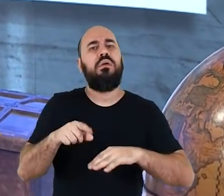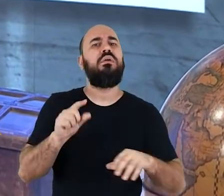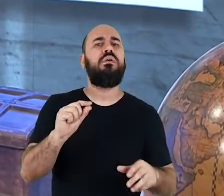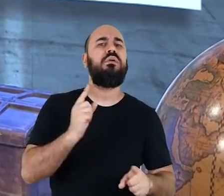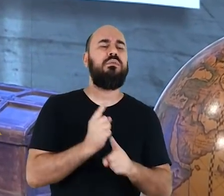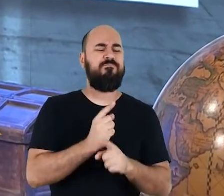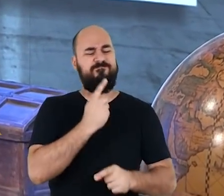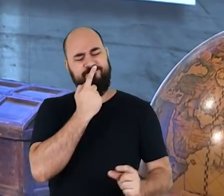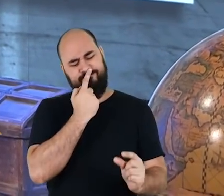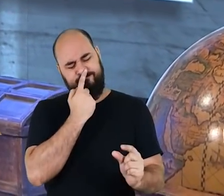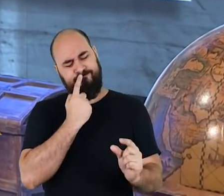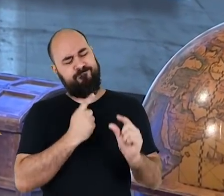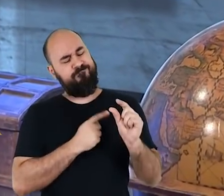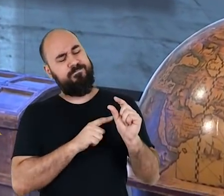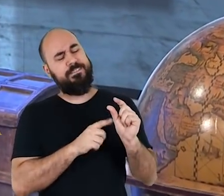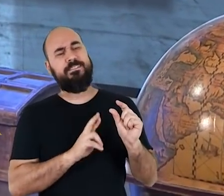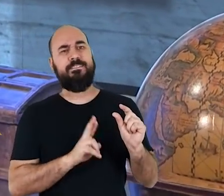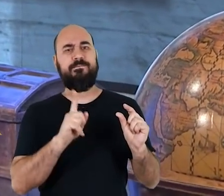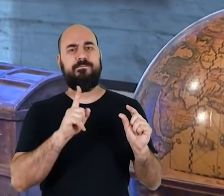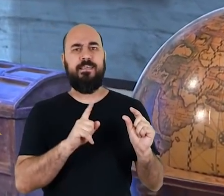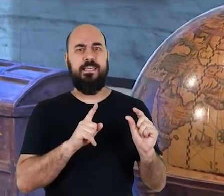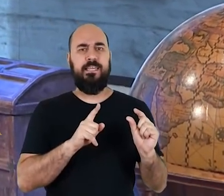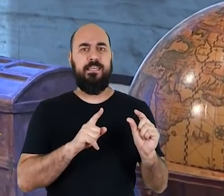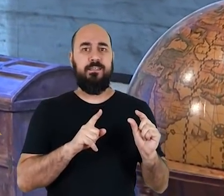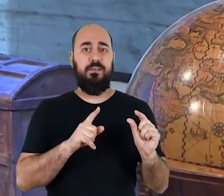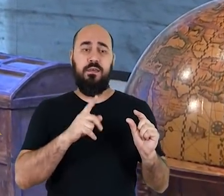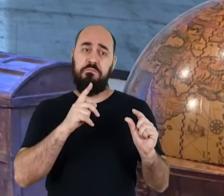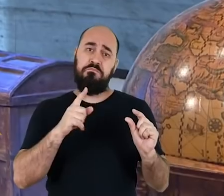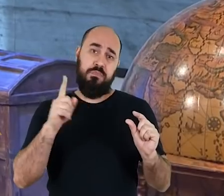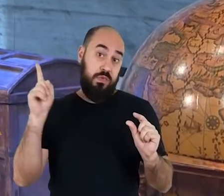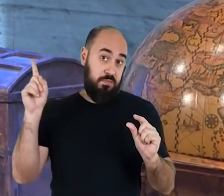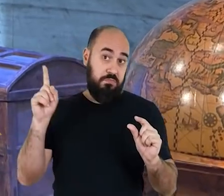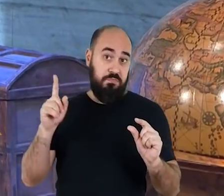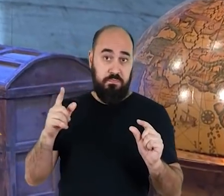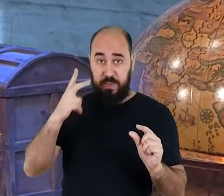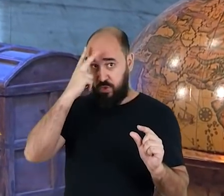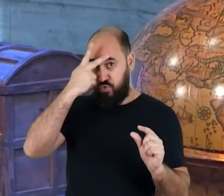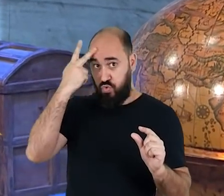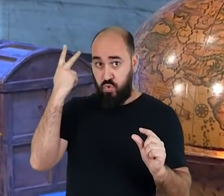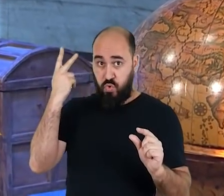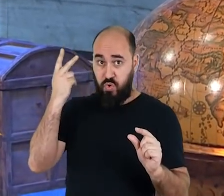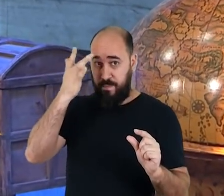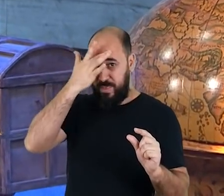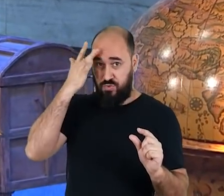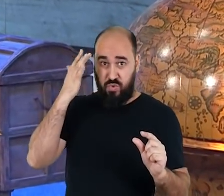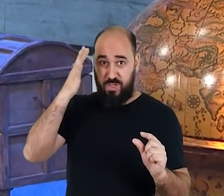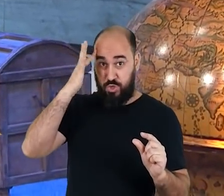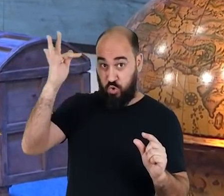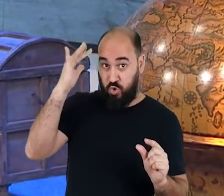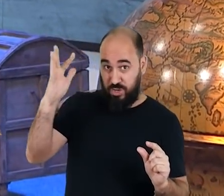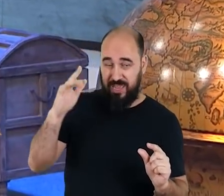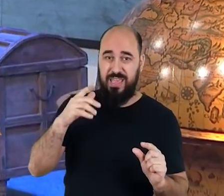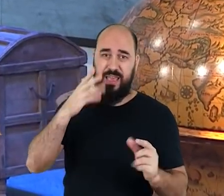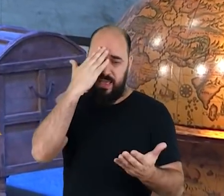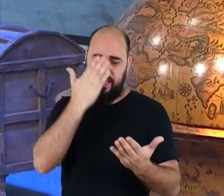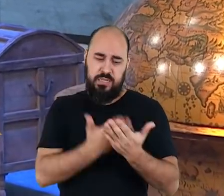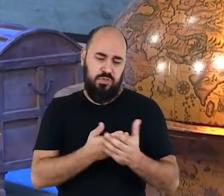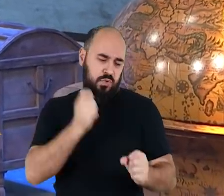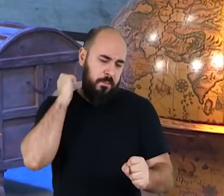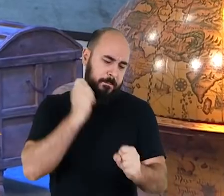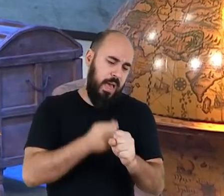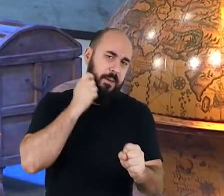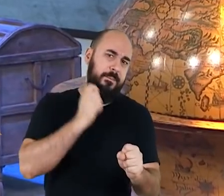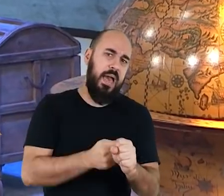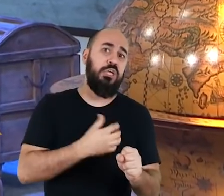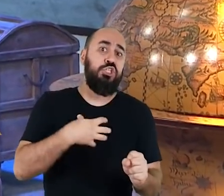também interpretações diferentes. Alguns acreditam que, com o passar do tempo, essas moedas podem ter sido cunhadas de